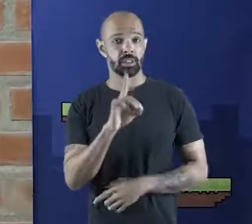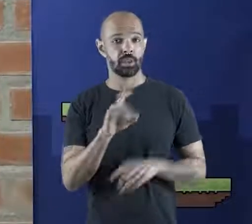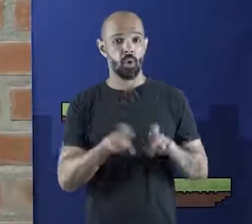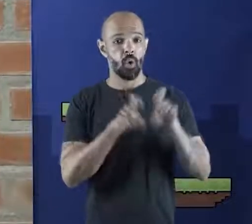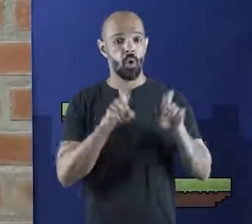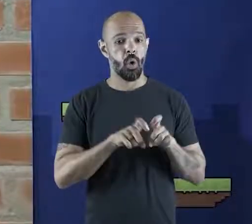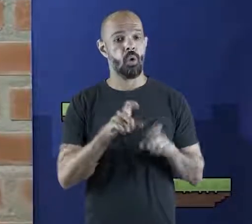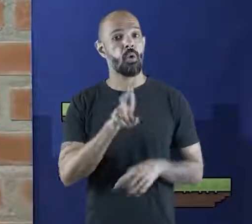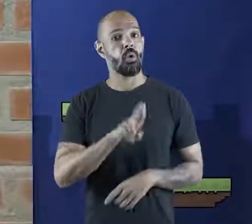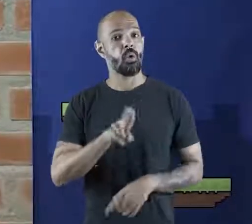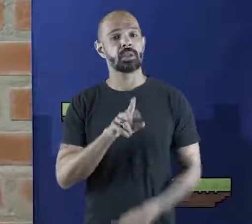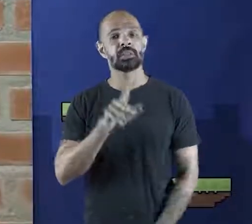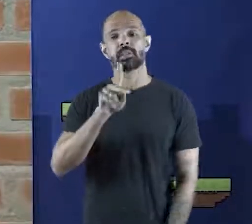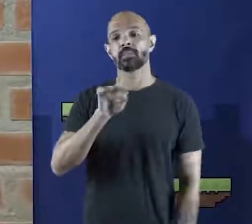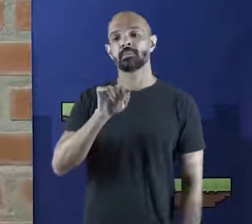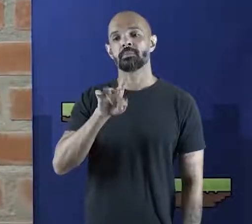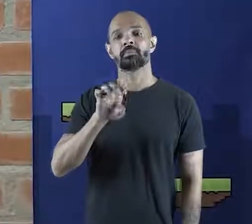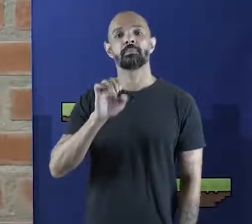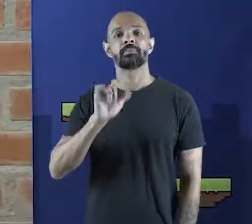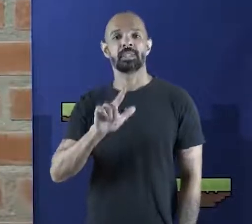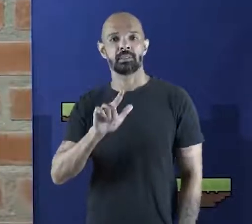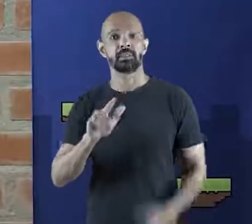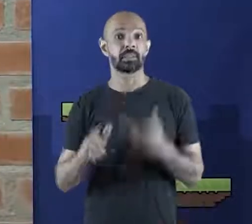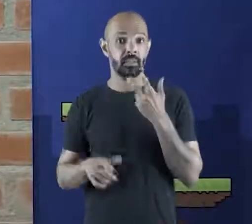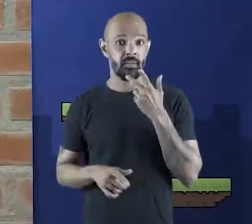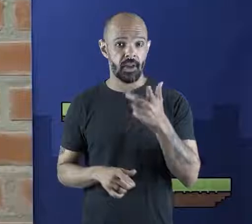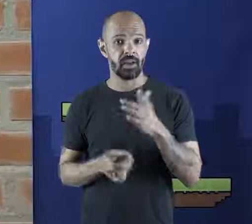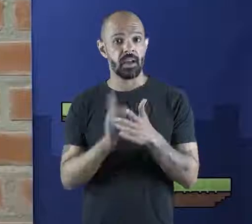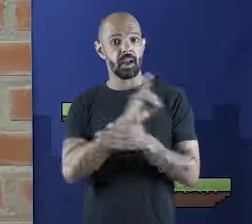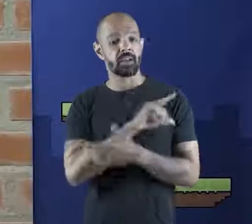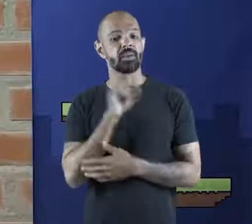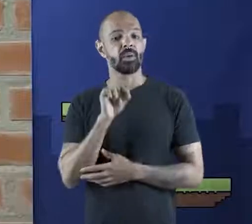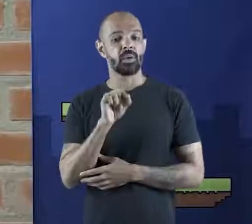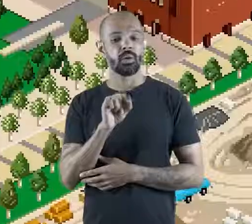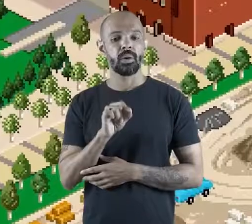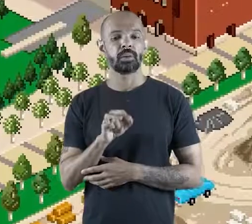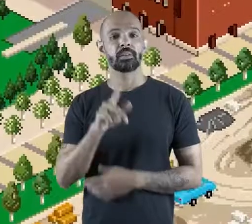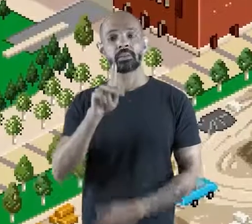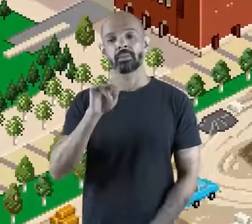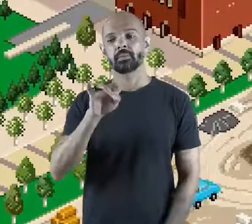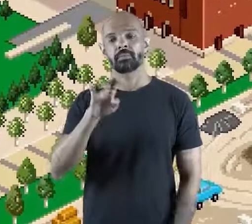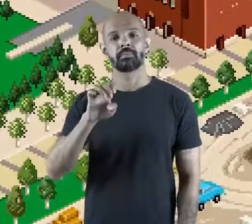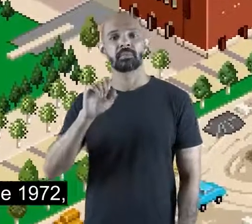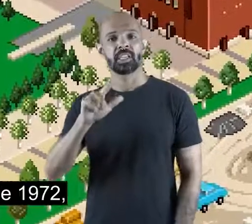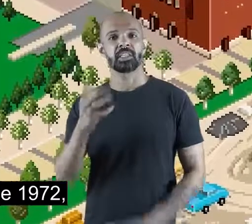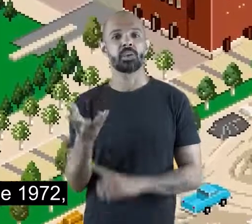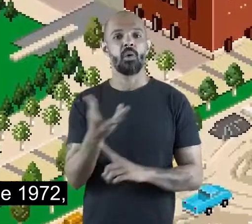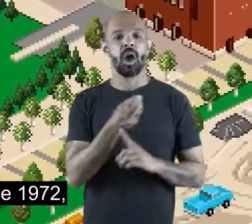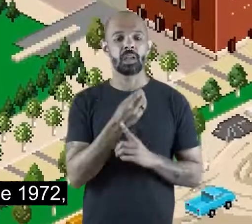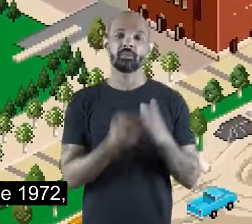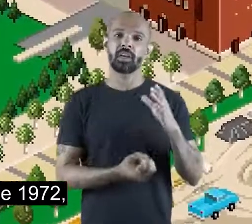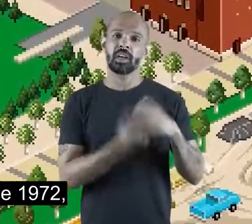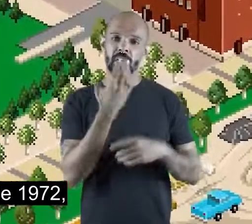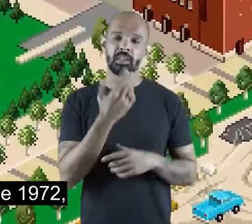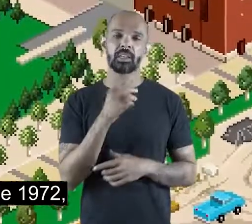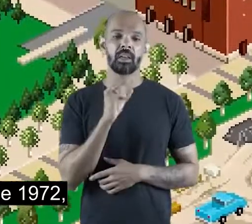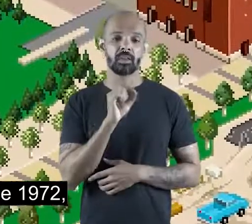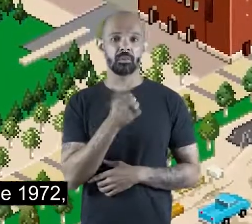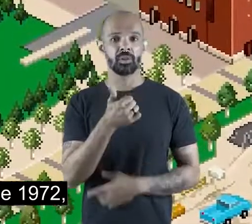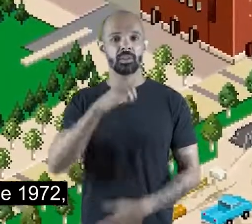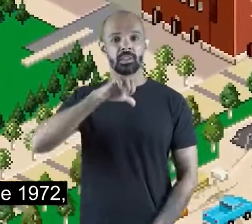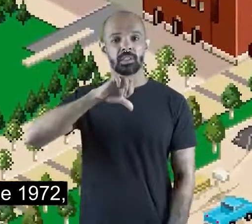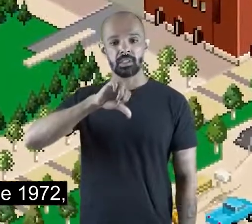nós trabalhamos com pixels, ou também, como eu comentei, a famosa pixel art, que é um termo criado em